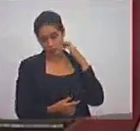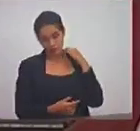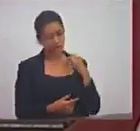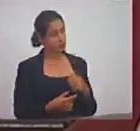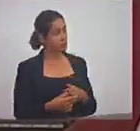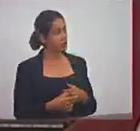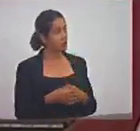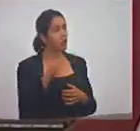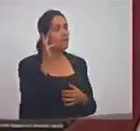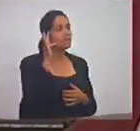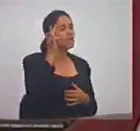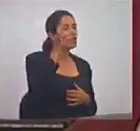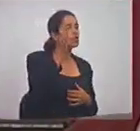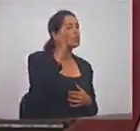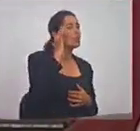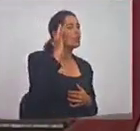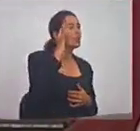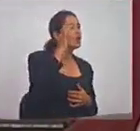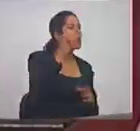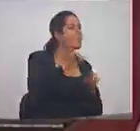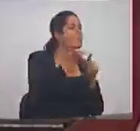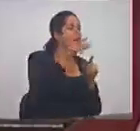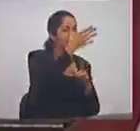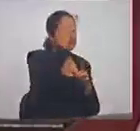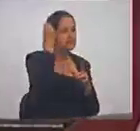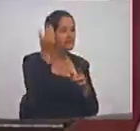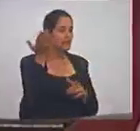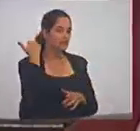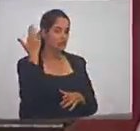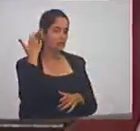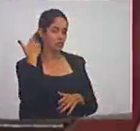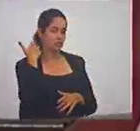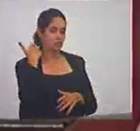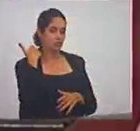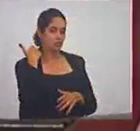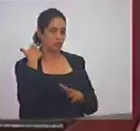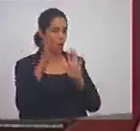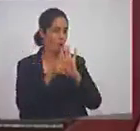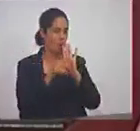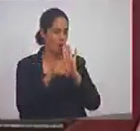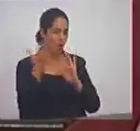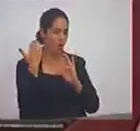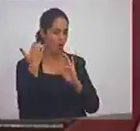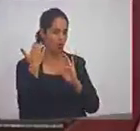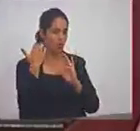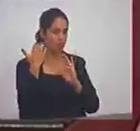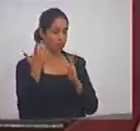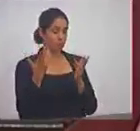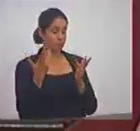Ele prevê o futuro daqui a 4 anos, mas se esquece os 12 anos de roubalheira, né? Então é assim. Infelizmente é o